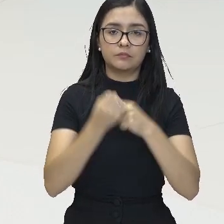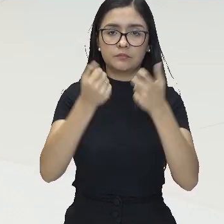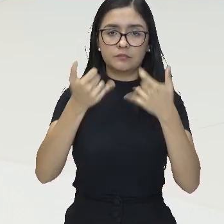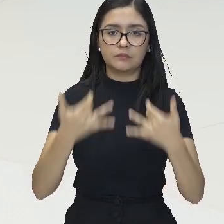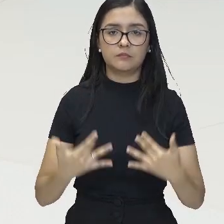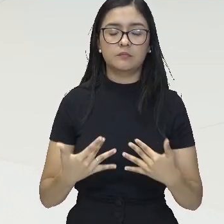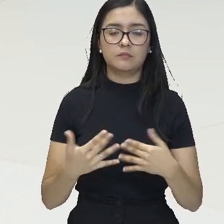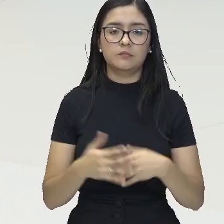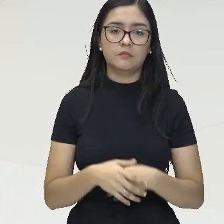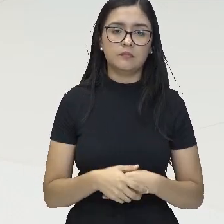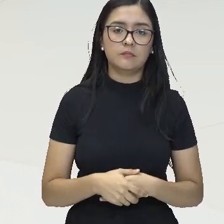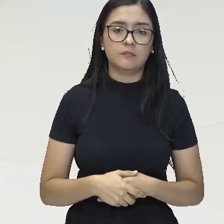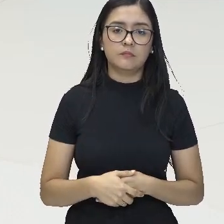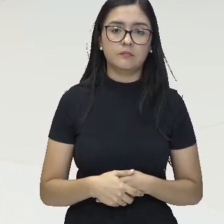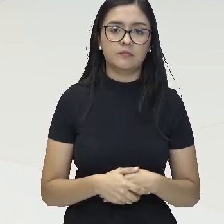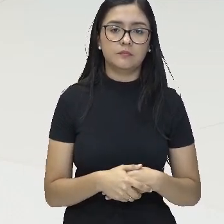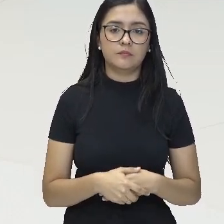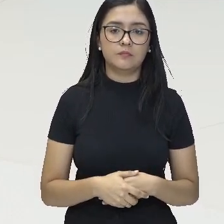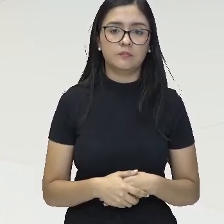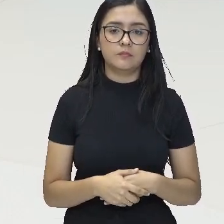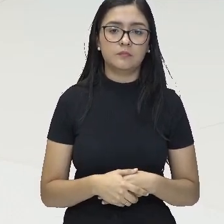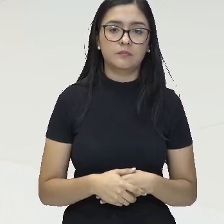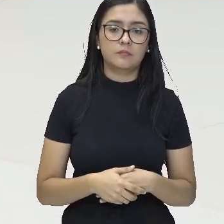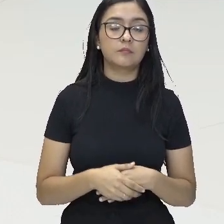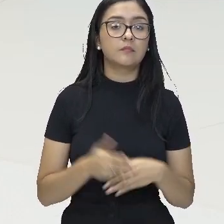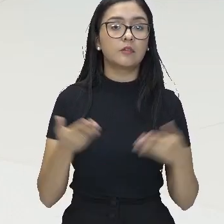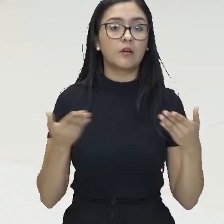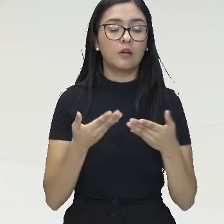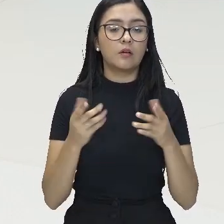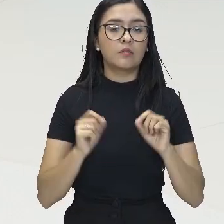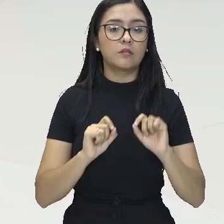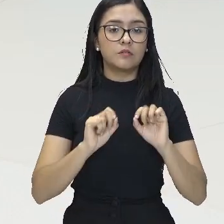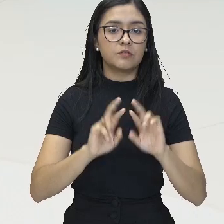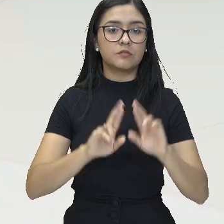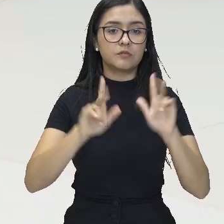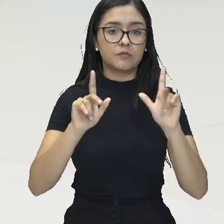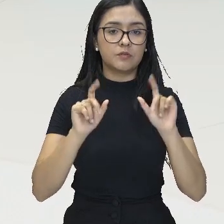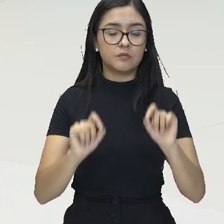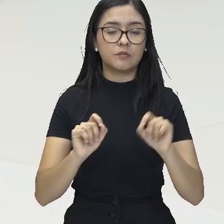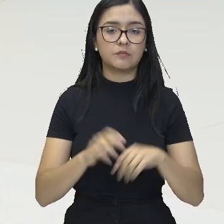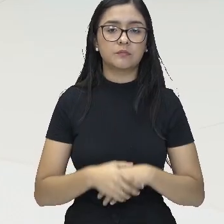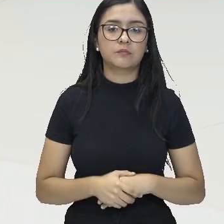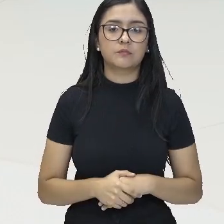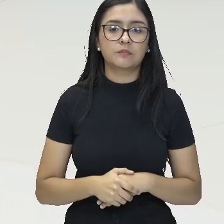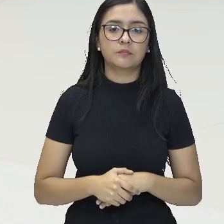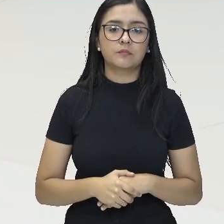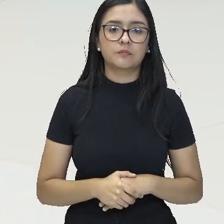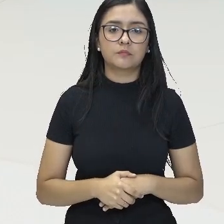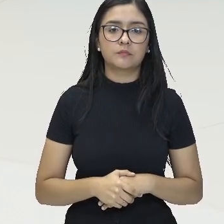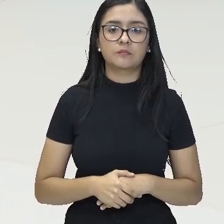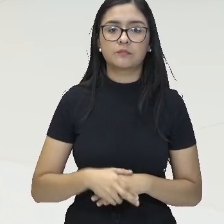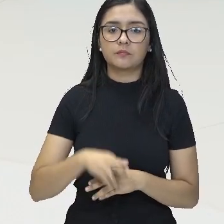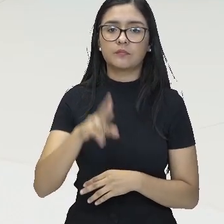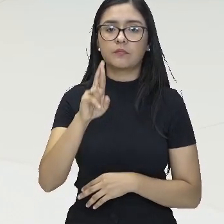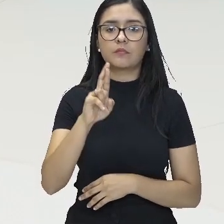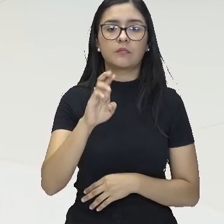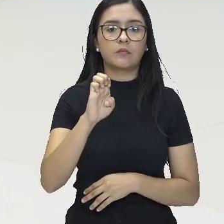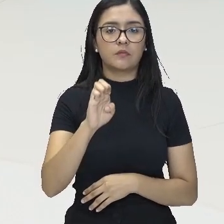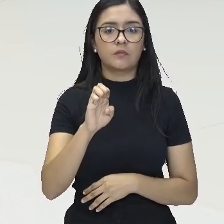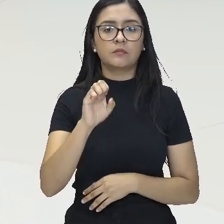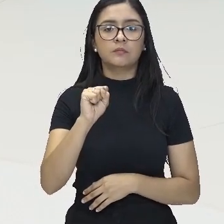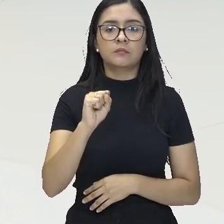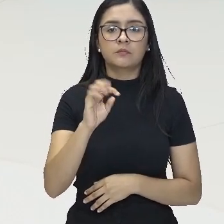adjetiva explicativa. Agora, veja a diferença para a restritiva. A adjetiva só